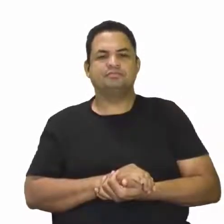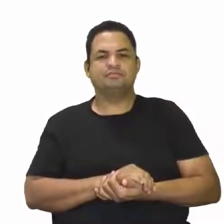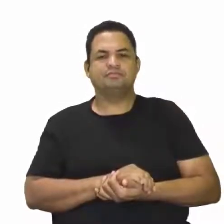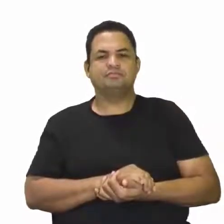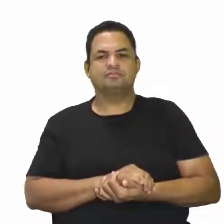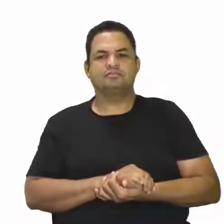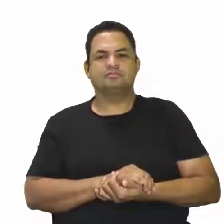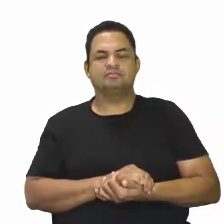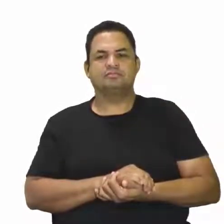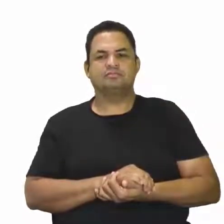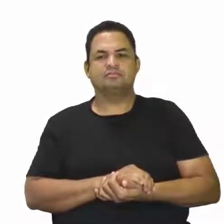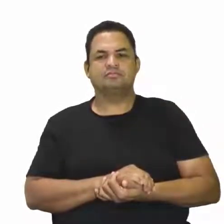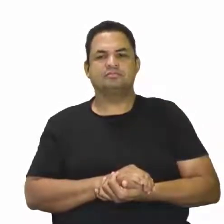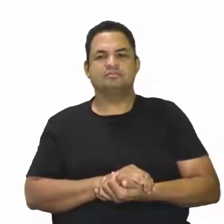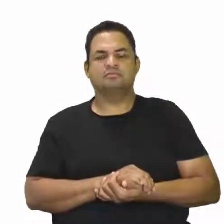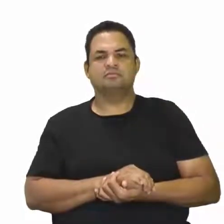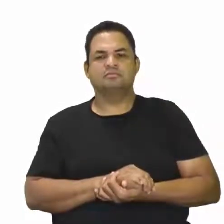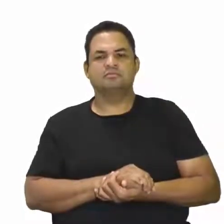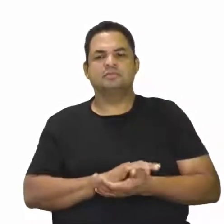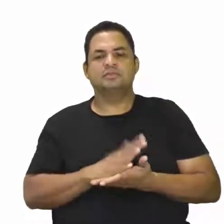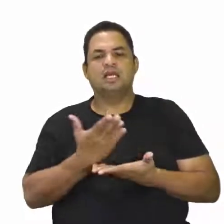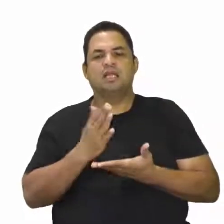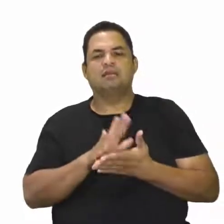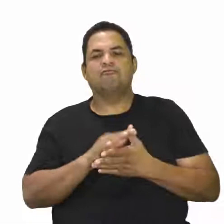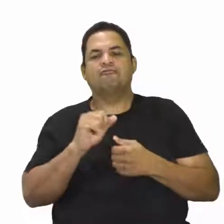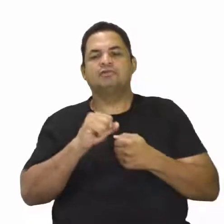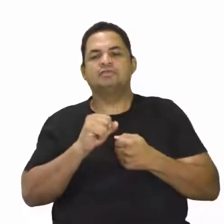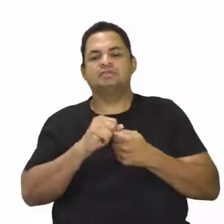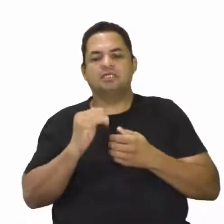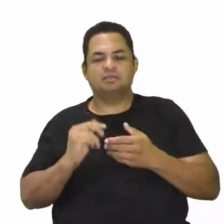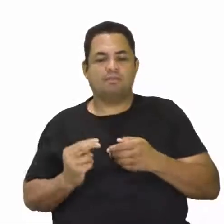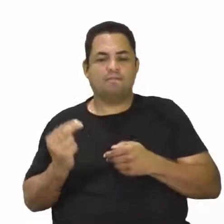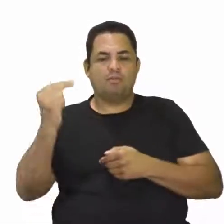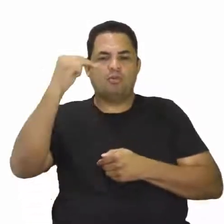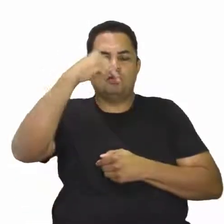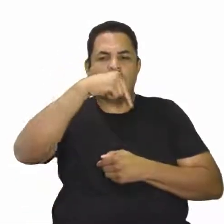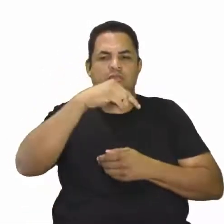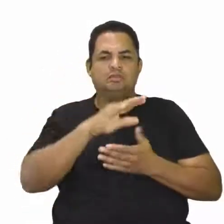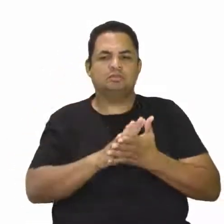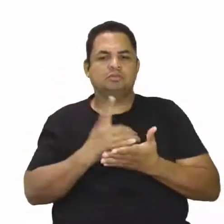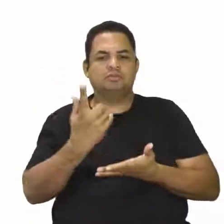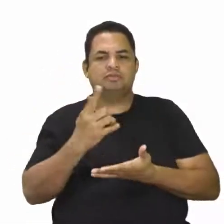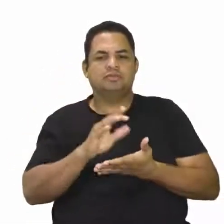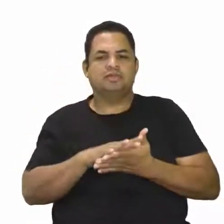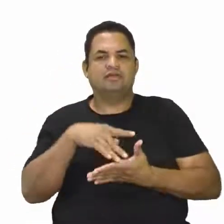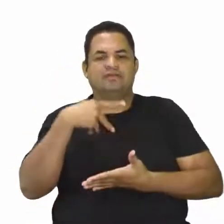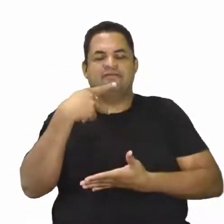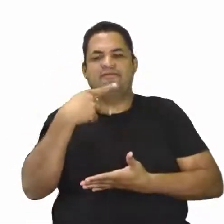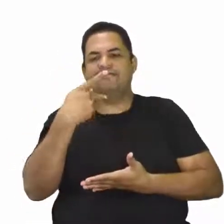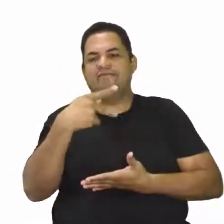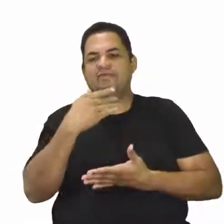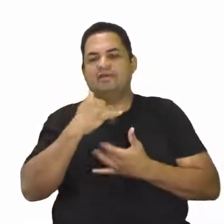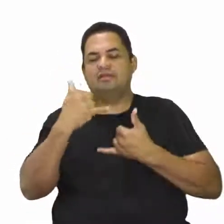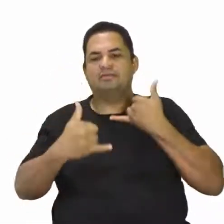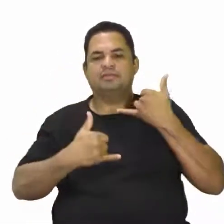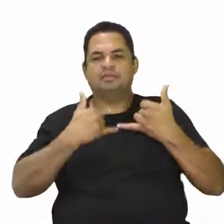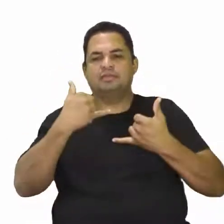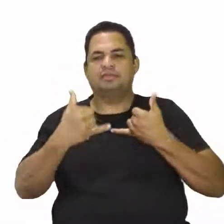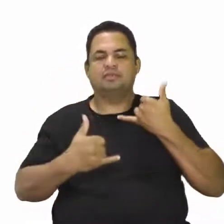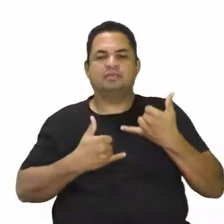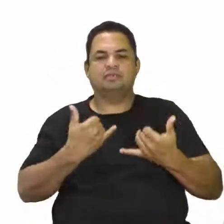pular, a ação de pular, de saltar, não se fala pular, se fala